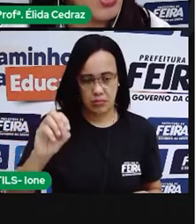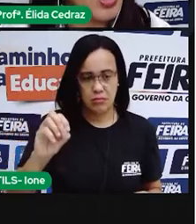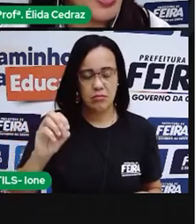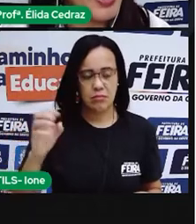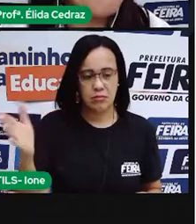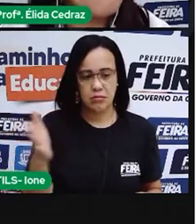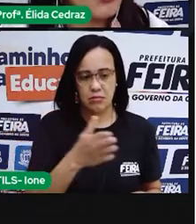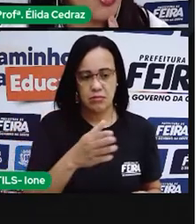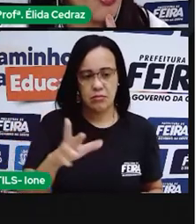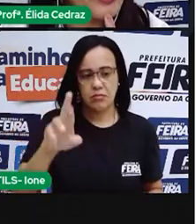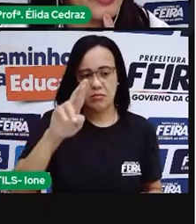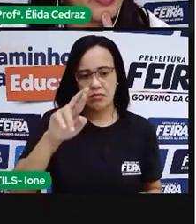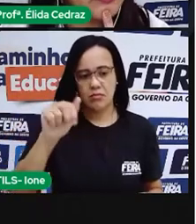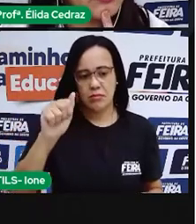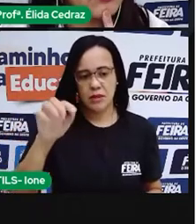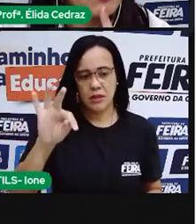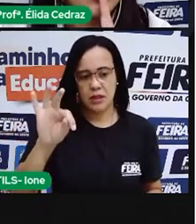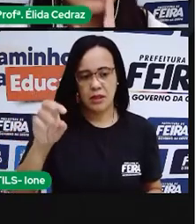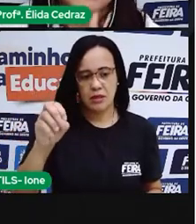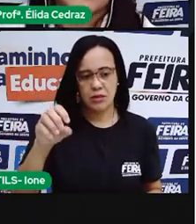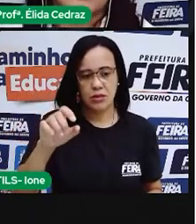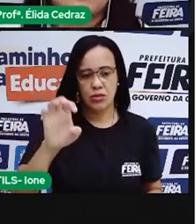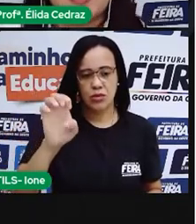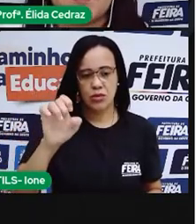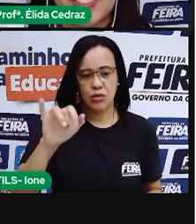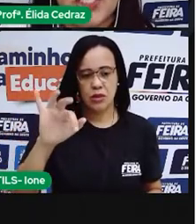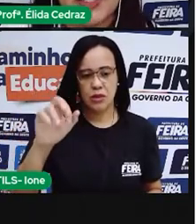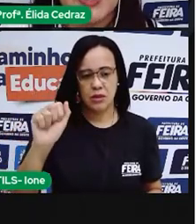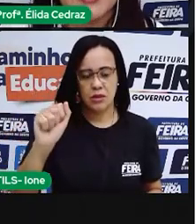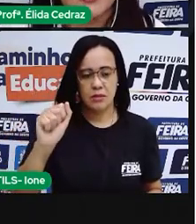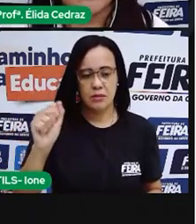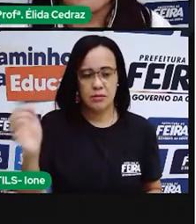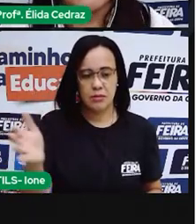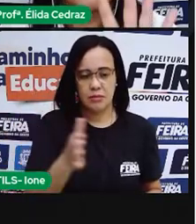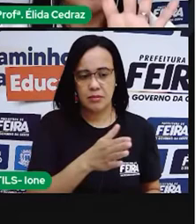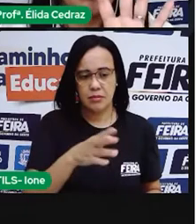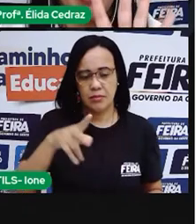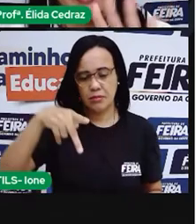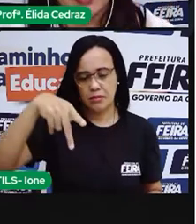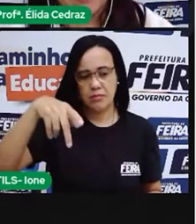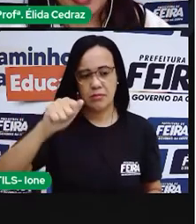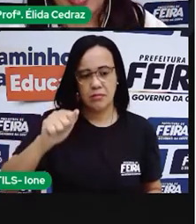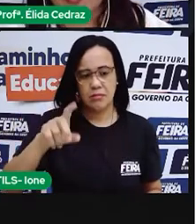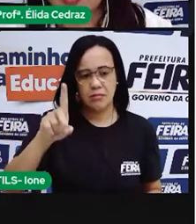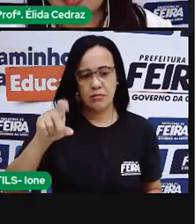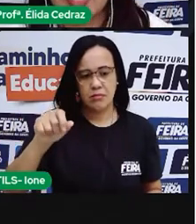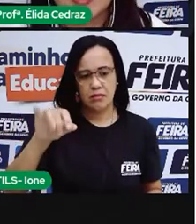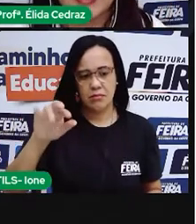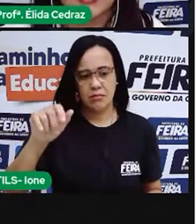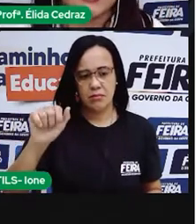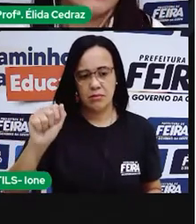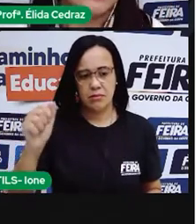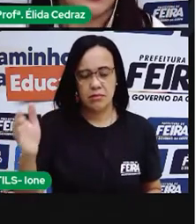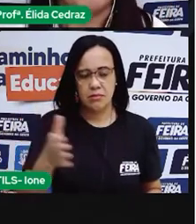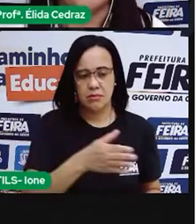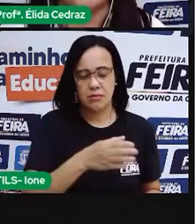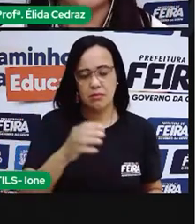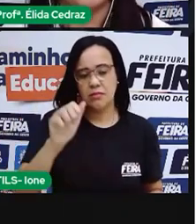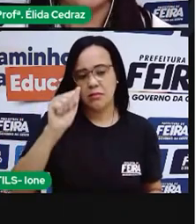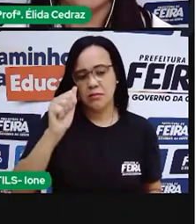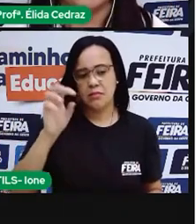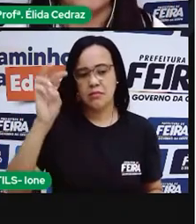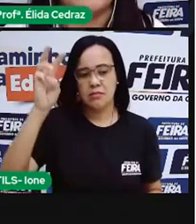padaria, amora. Quero que você preste atenção na quarta palavra dessa aqui. A